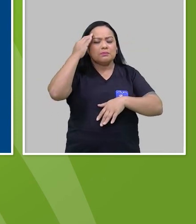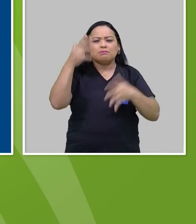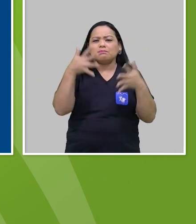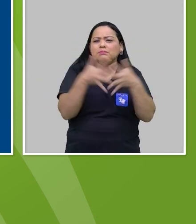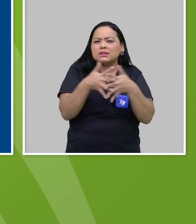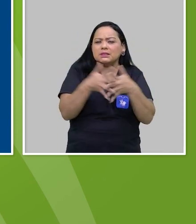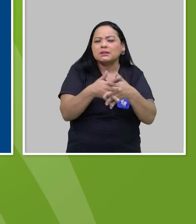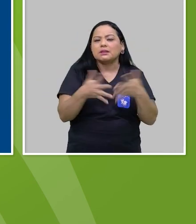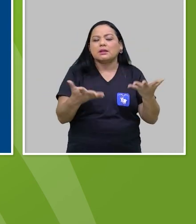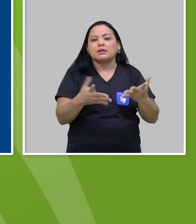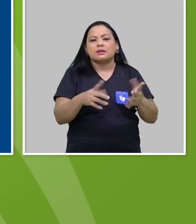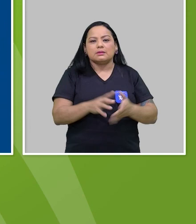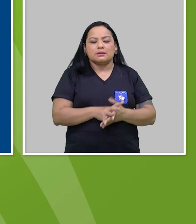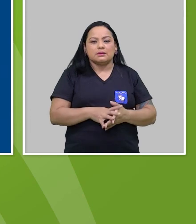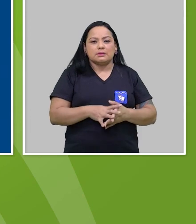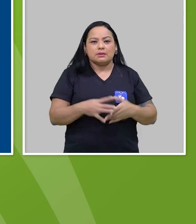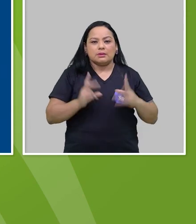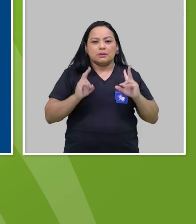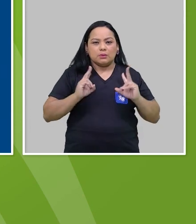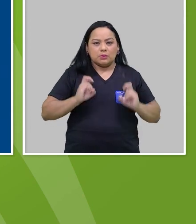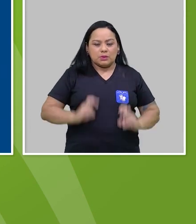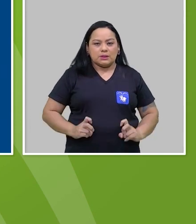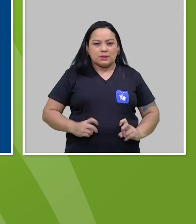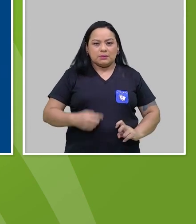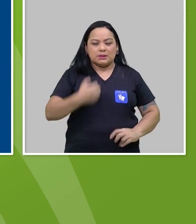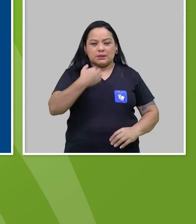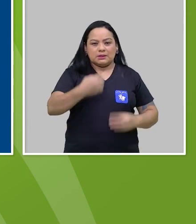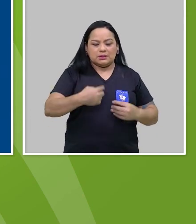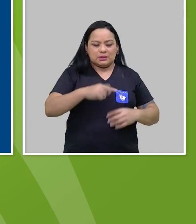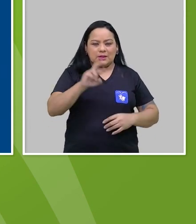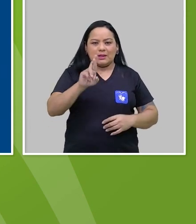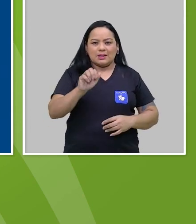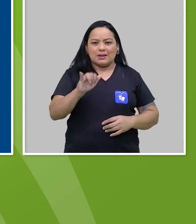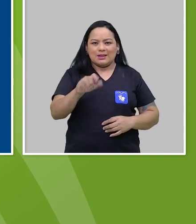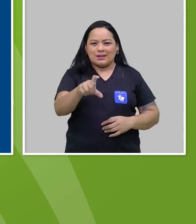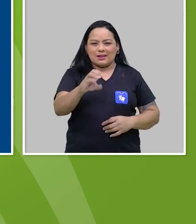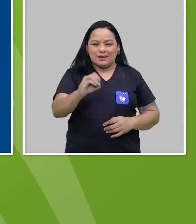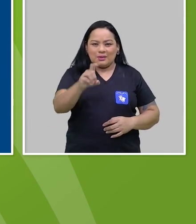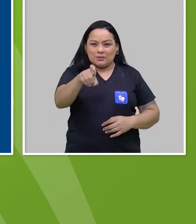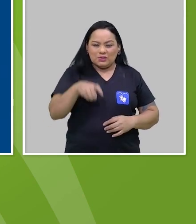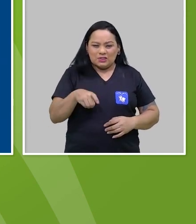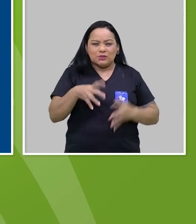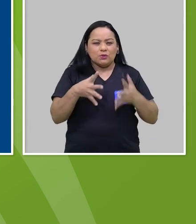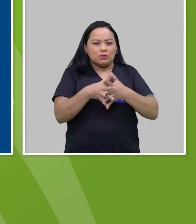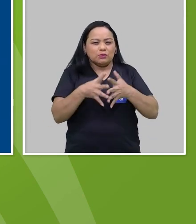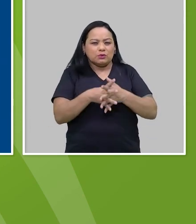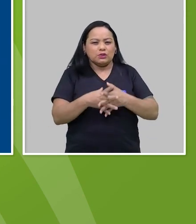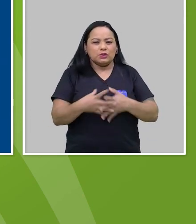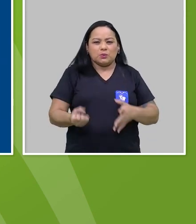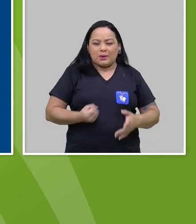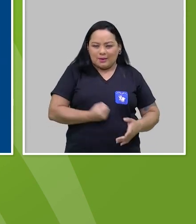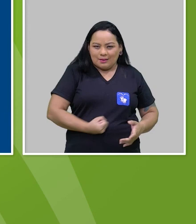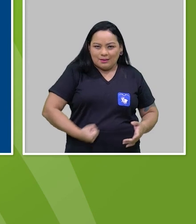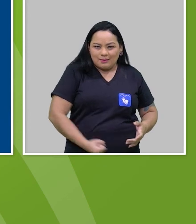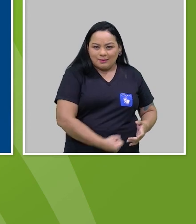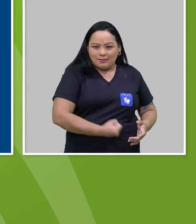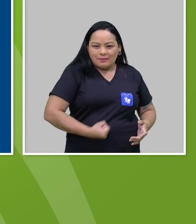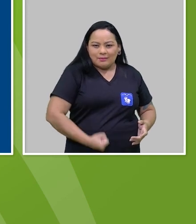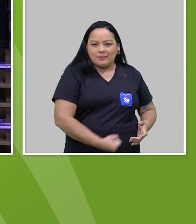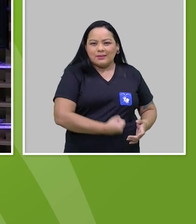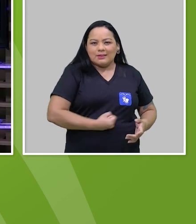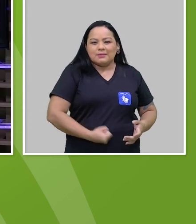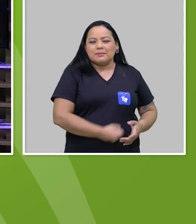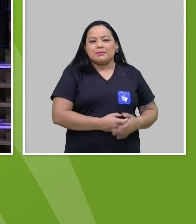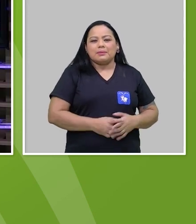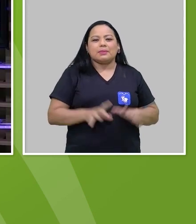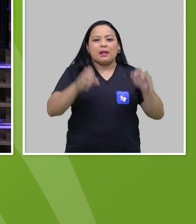confundir raio-x com ultrassom. Não tem nada a ver uma coisa com a outra, tá? A ultrassom é a